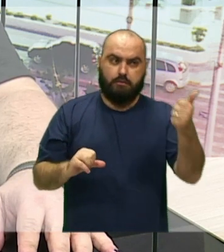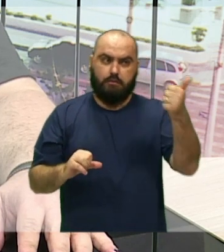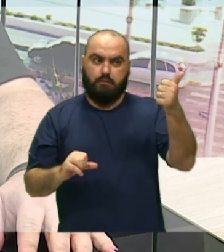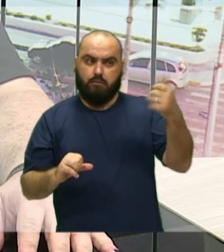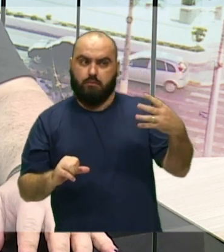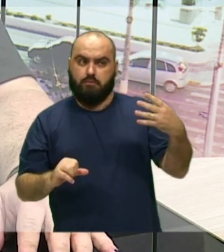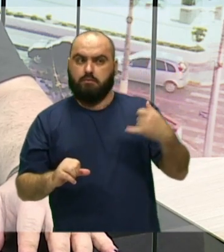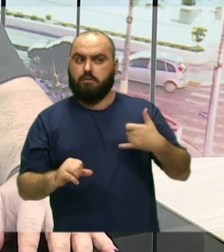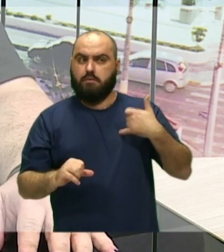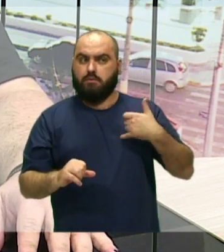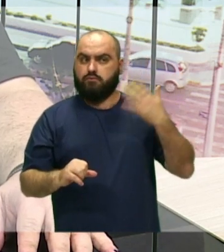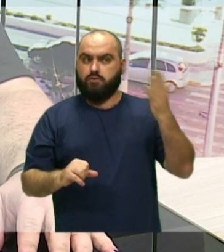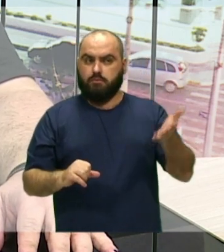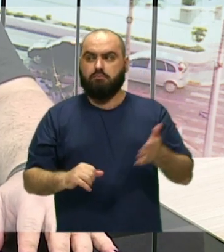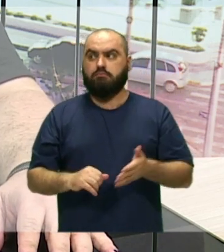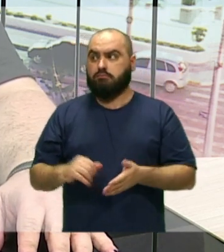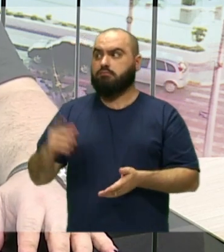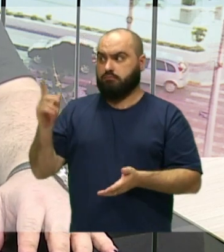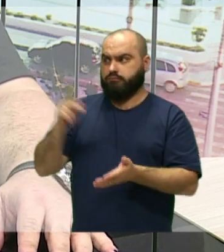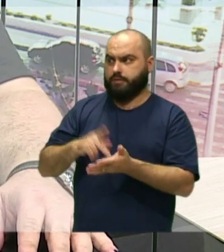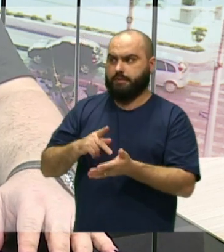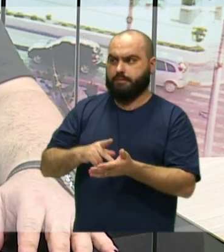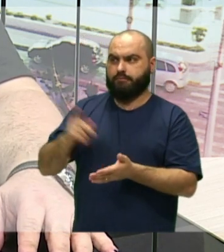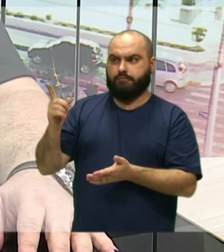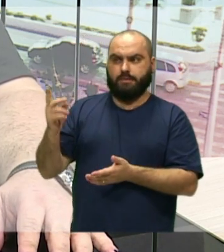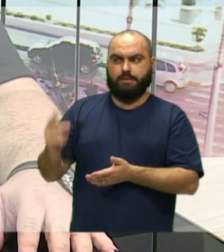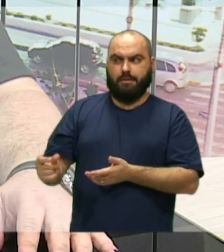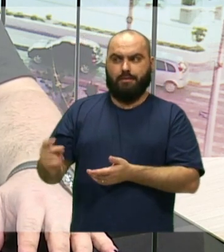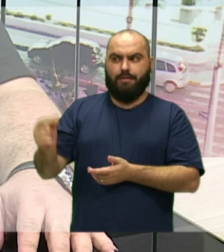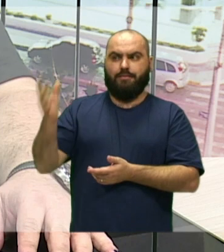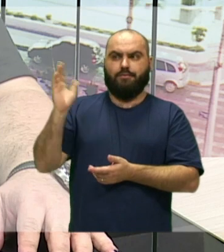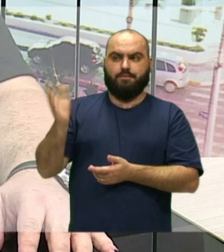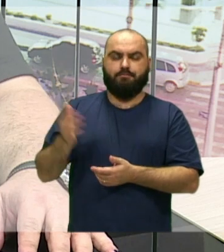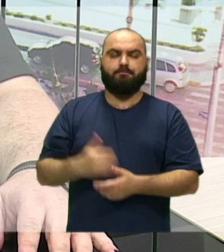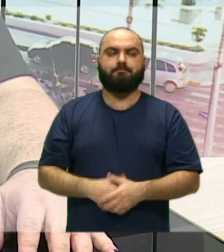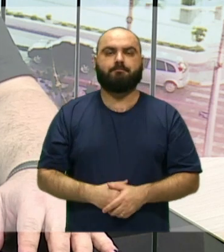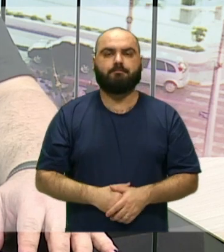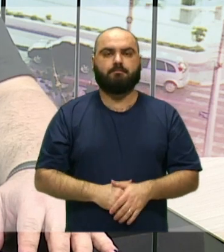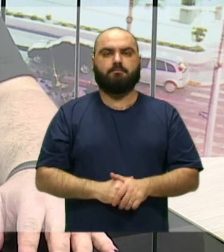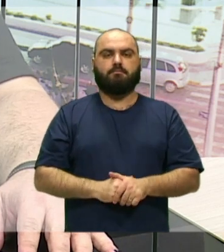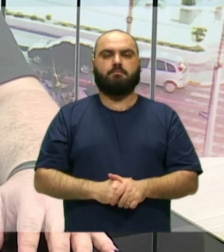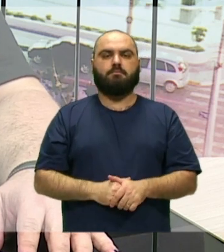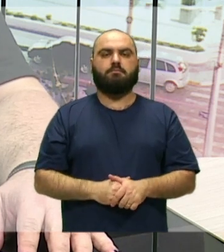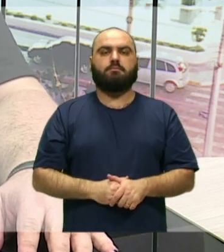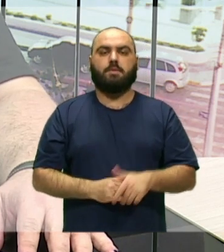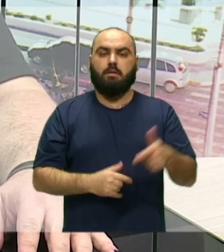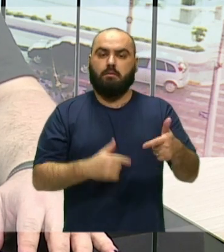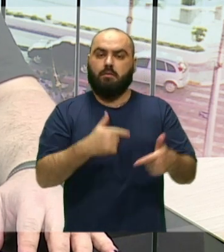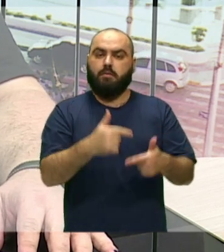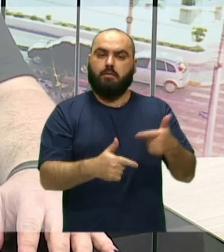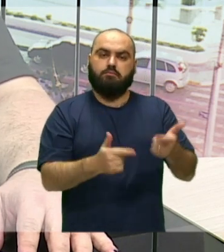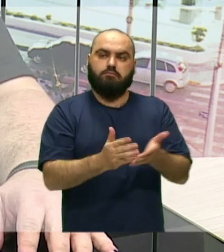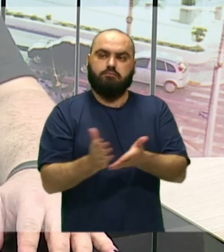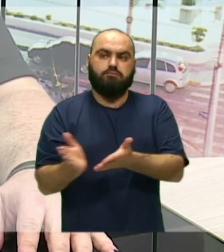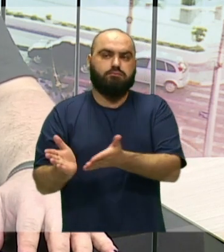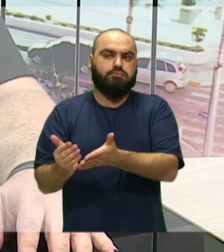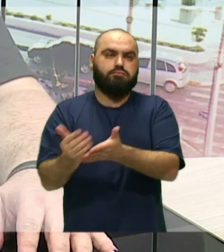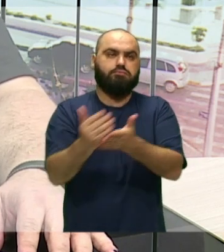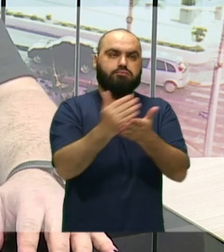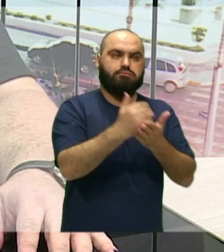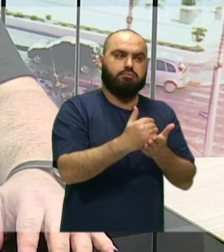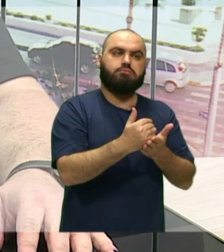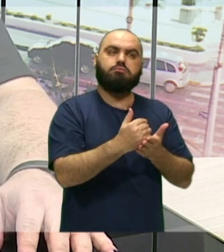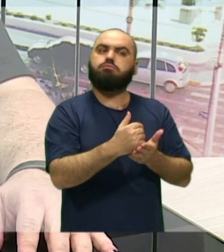isso que já né funciona há bastante tempo ah aí campanhas de arrecadação que ano passado a gente a gente já vem